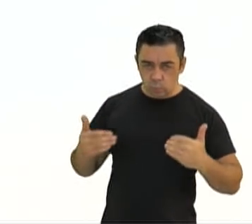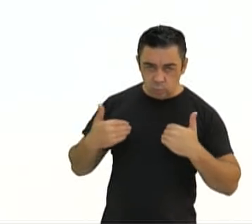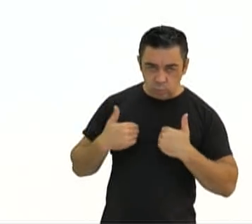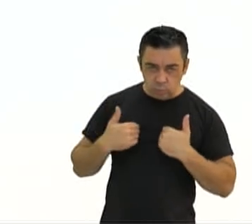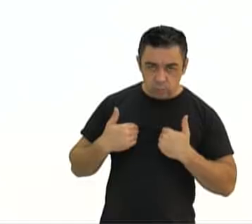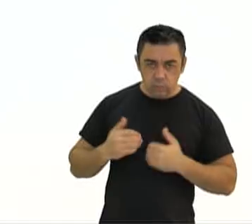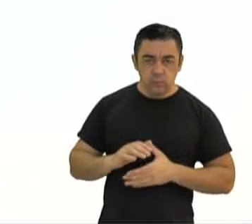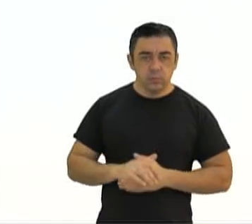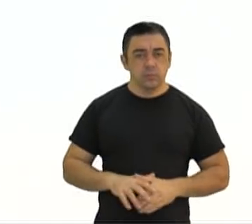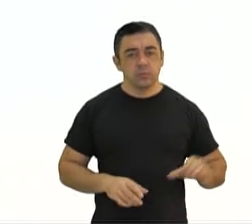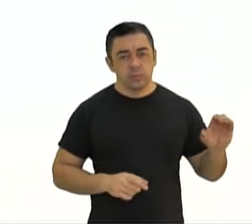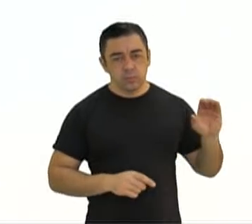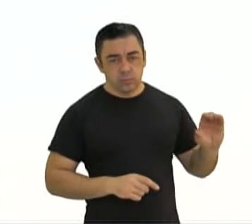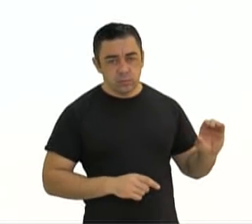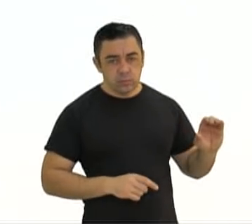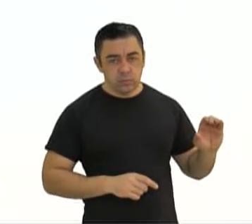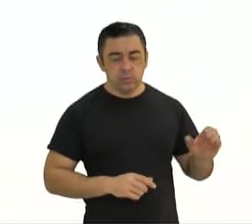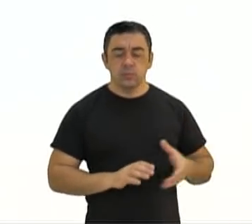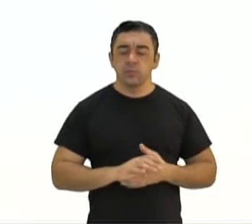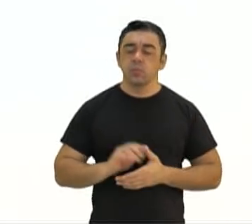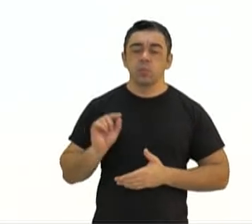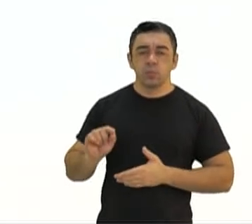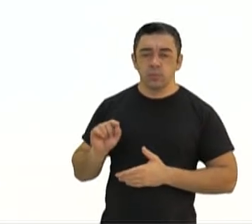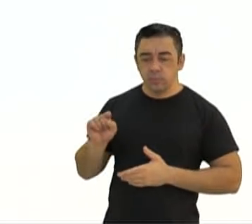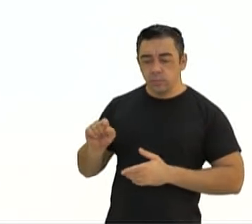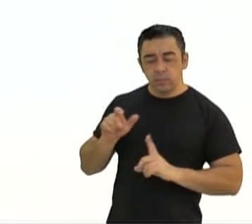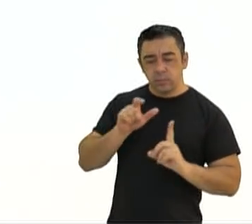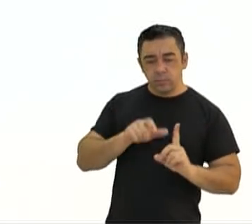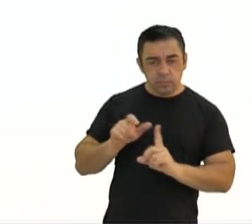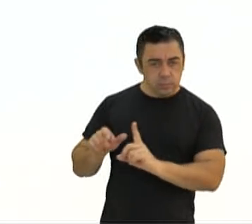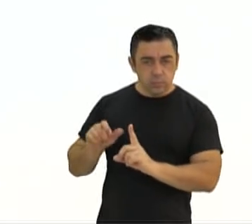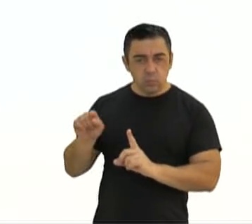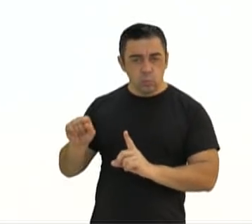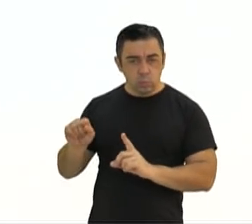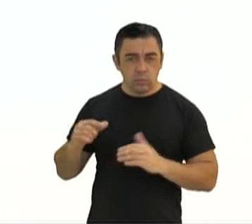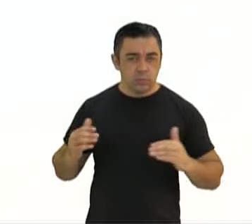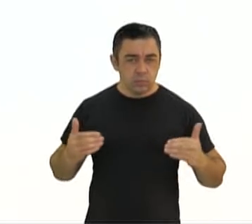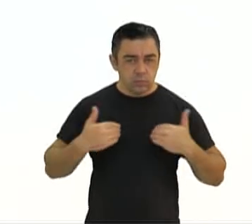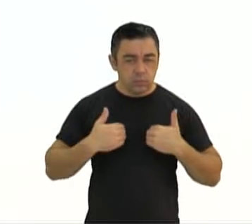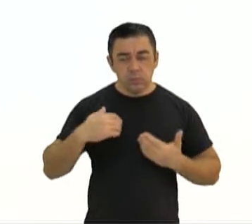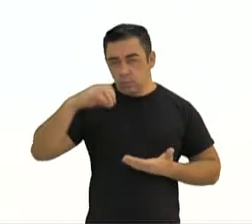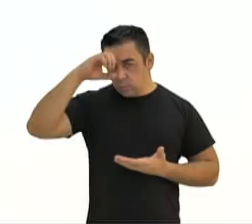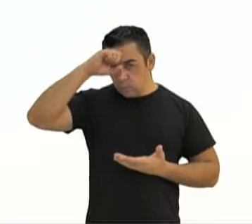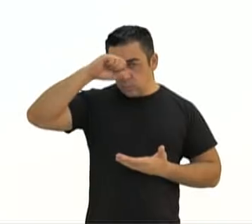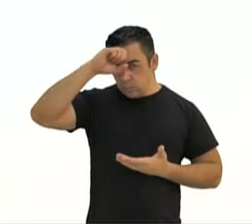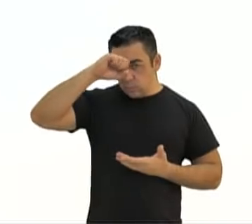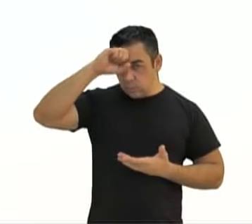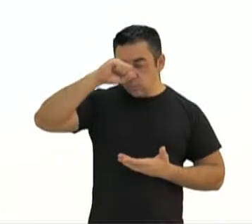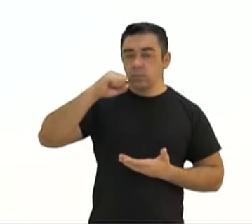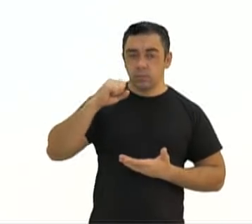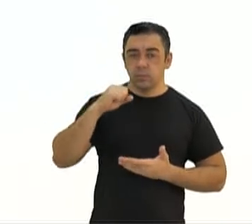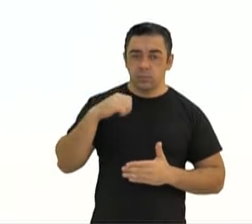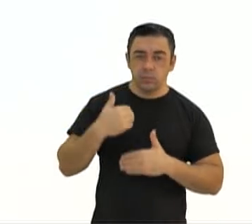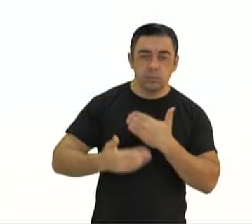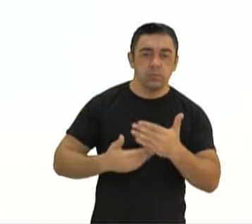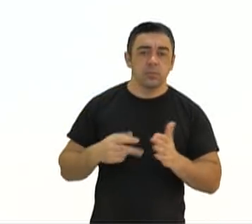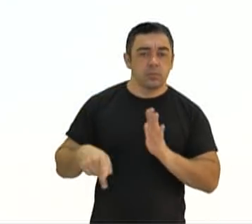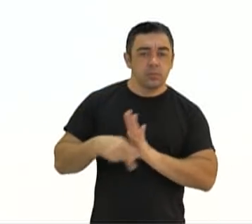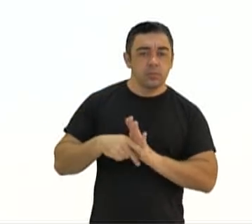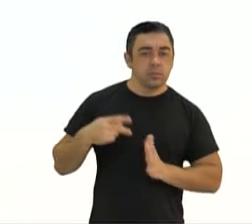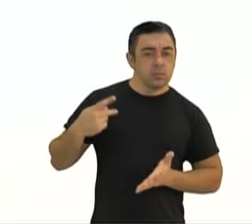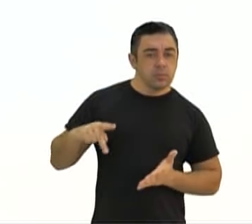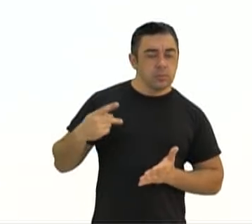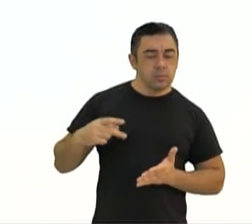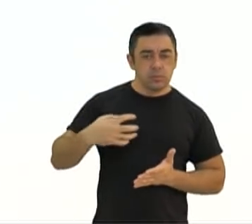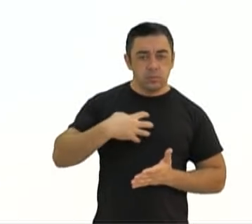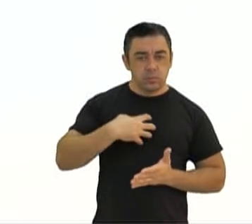autista; ou letra C, o fato de que pessoas com esse espectro aprendem em um ritmo próprio e